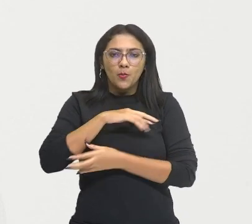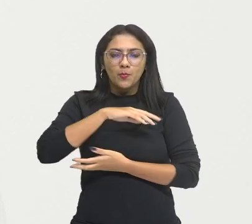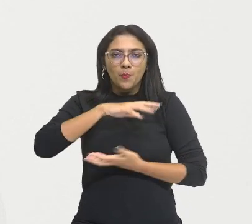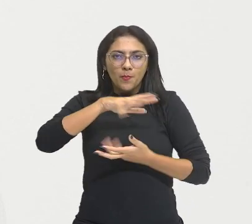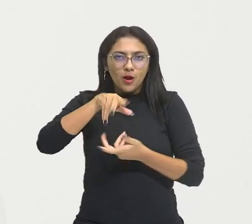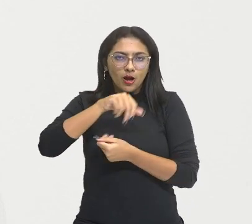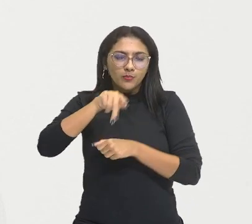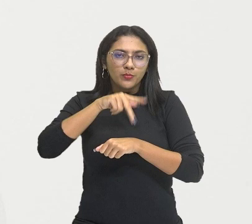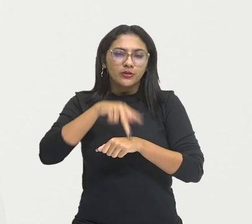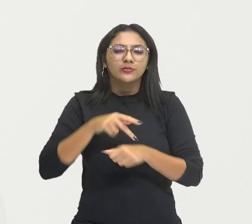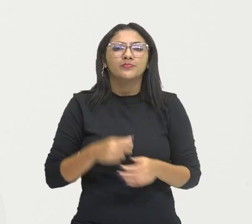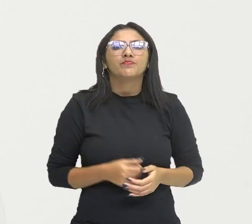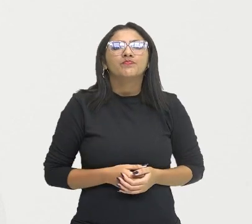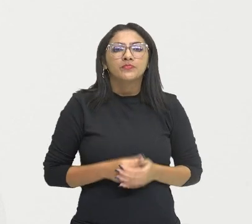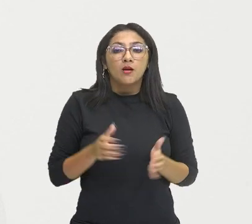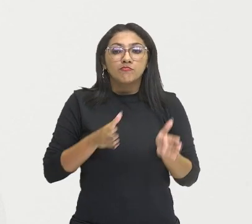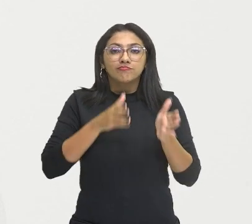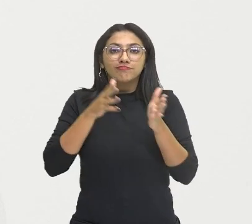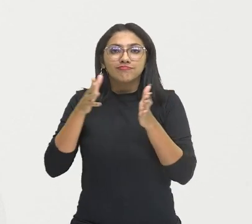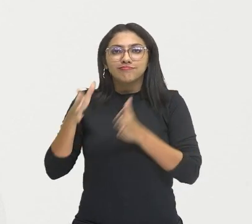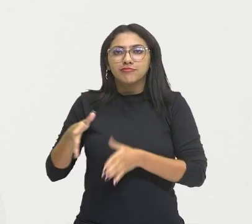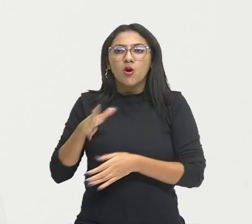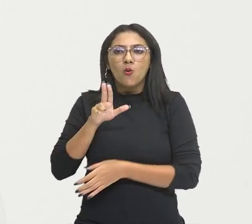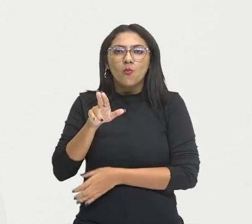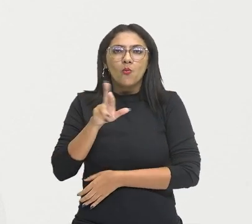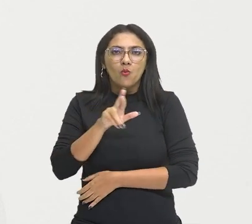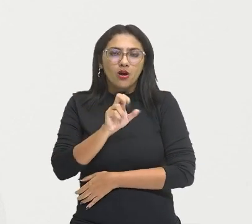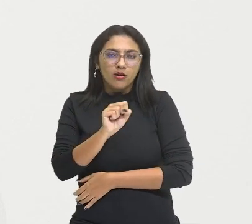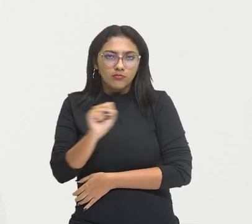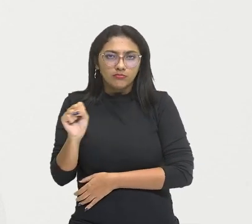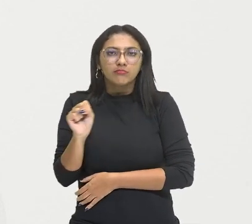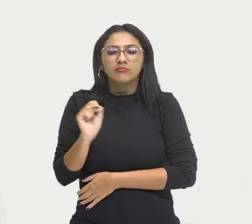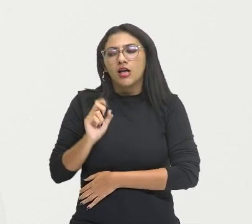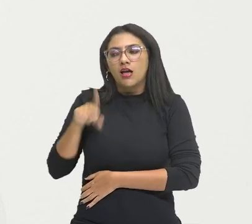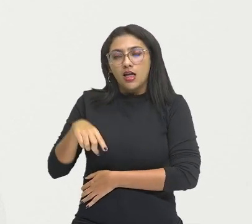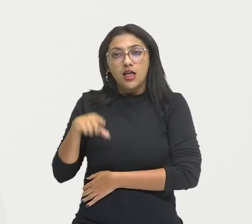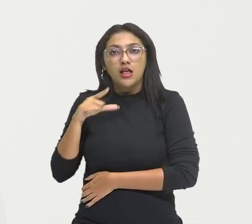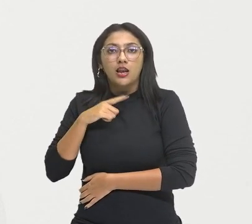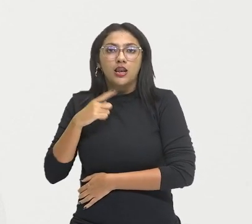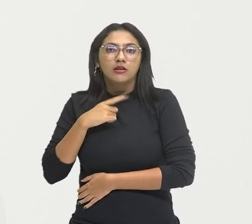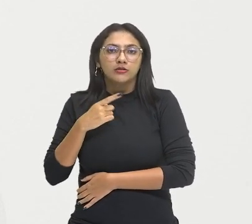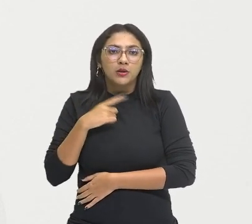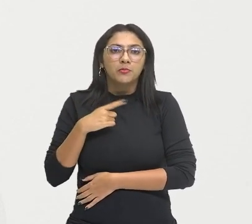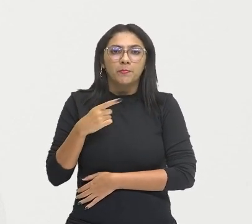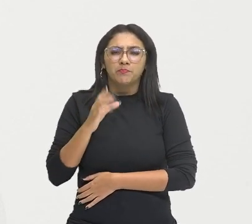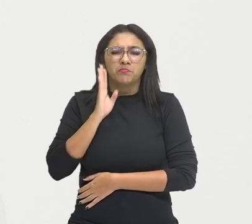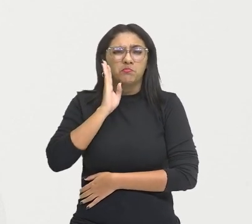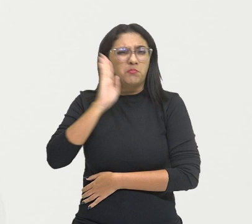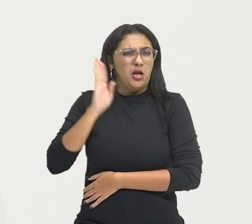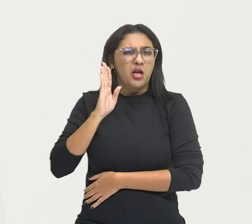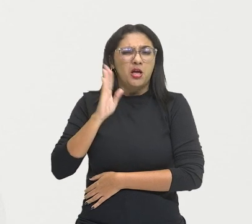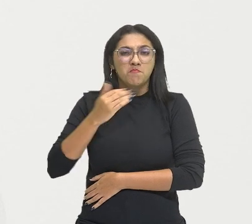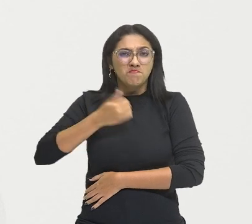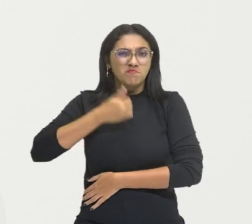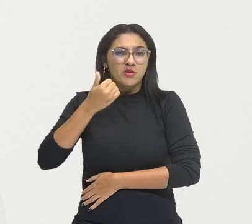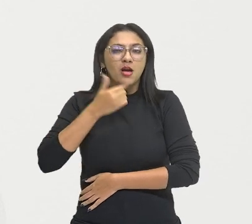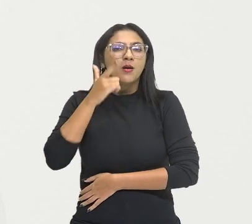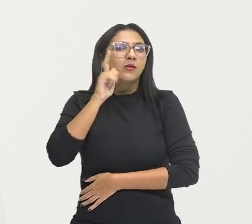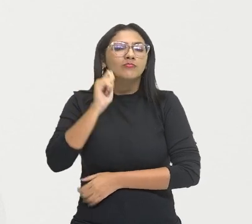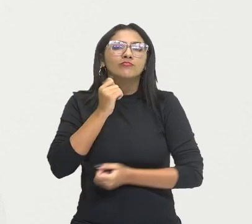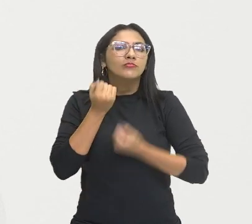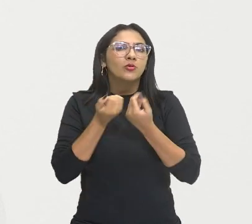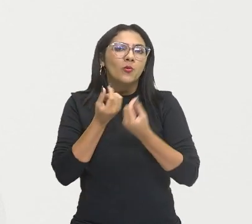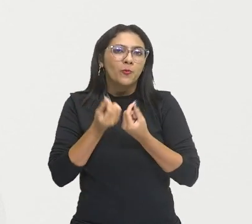internacionais. União Soviética. Olha só, a União Soviética ela é considerada a grande vencedora da Segunda Guerra Mundial pelo